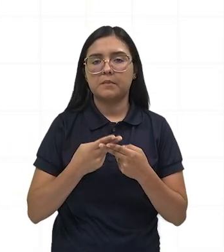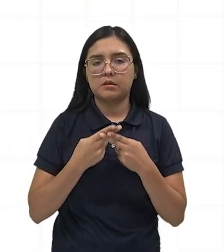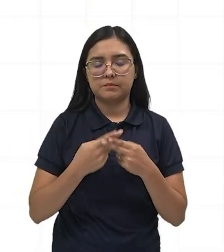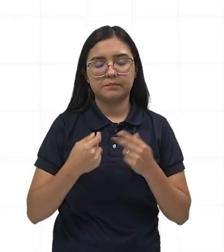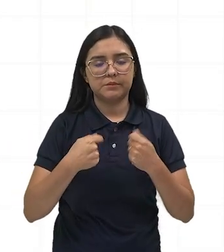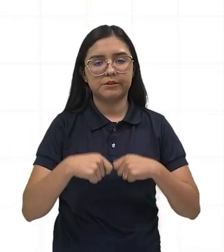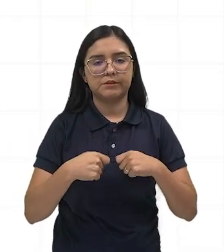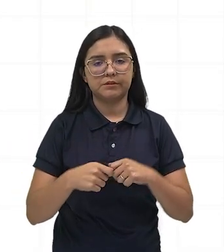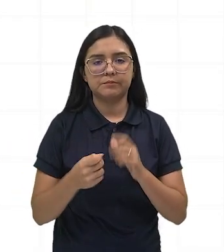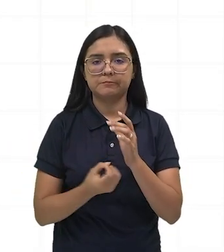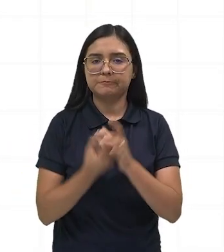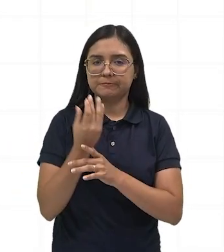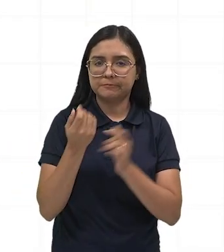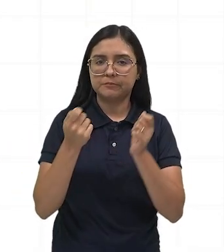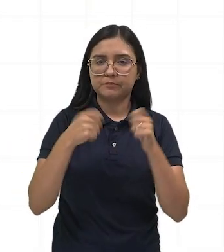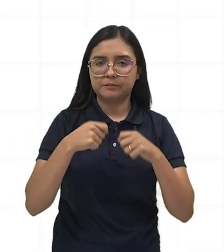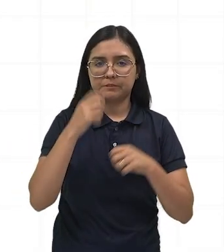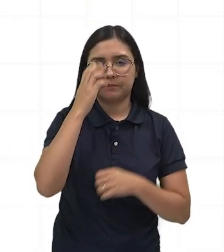paciência.